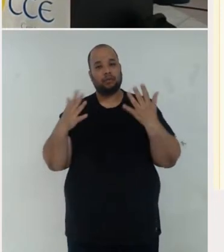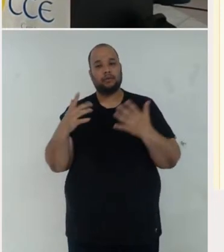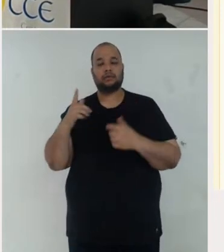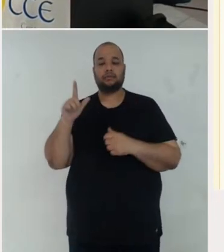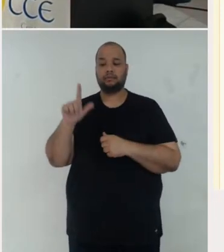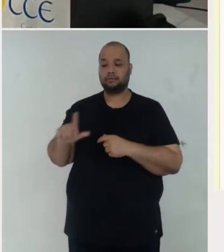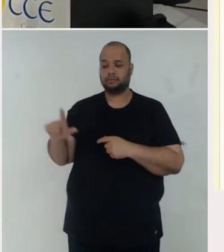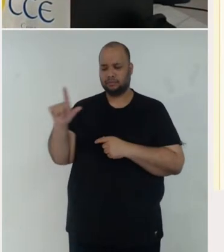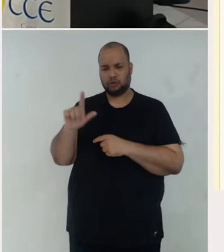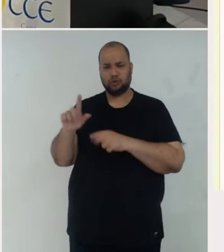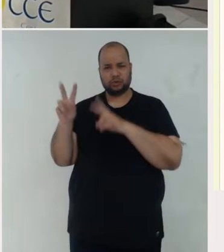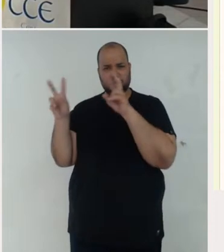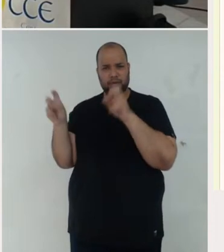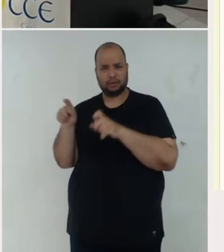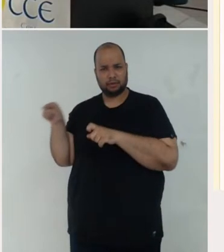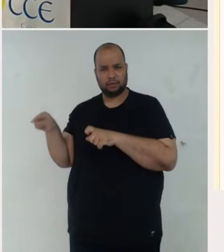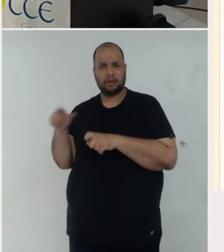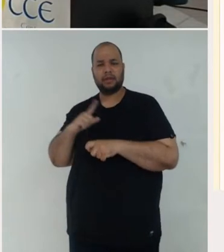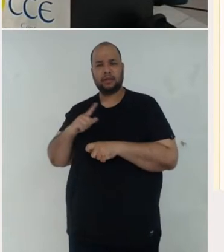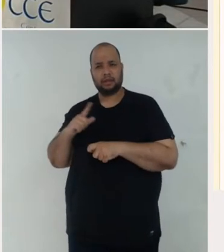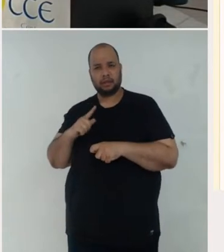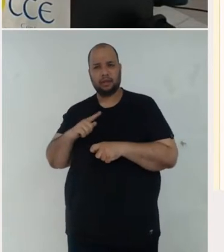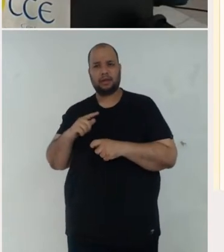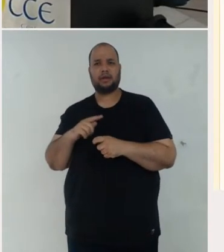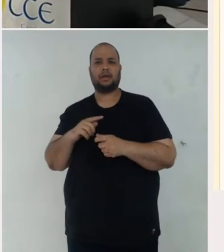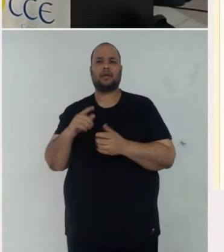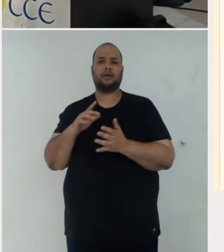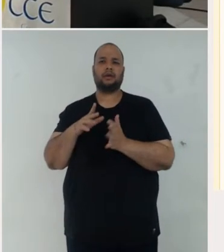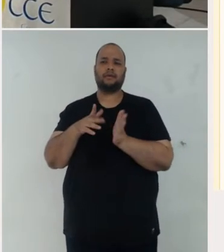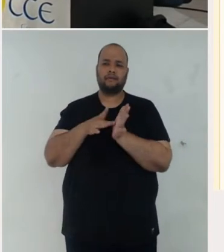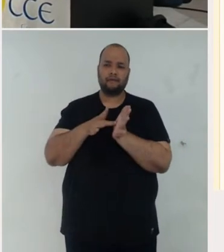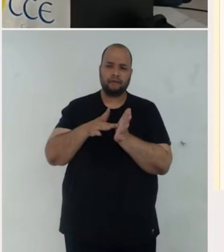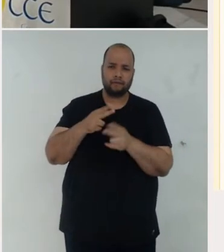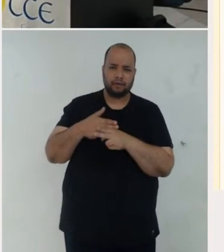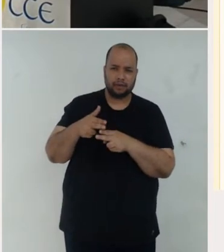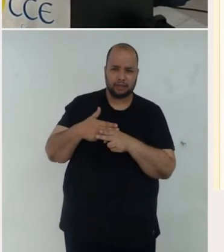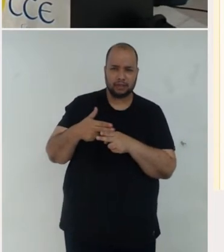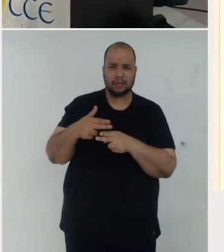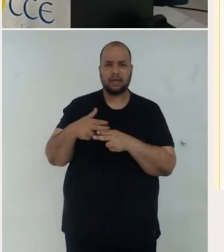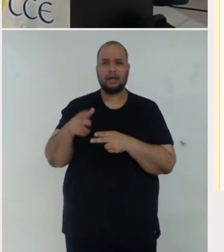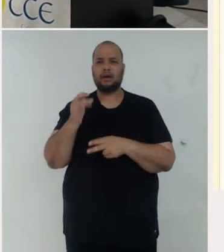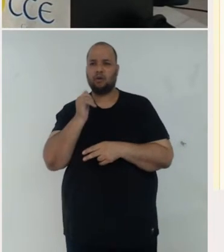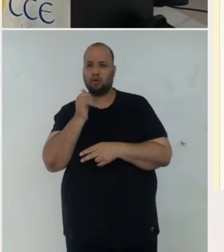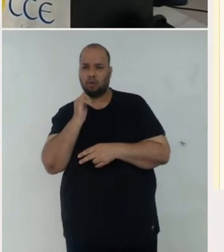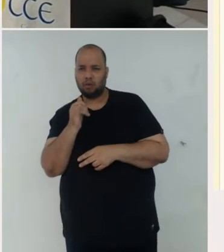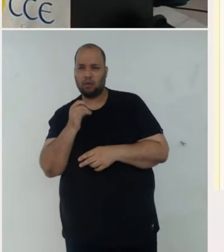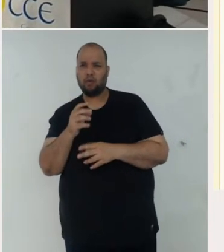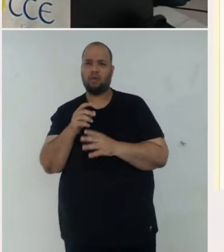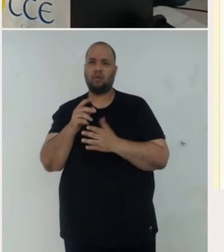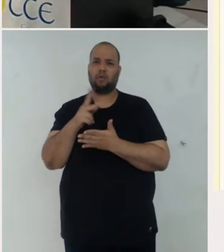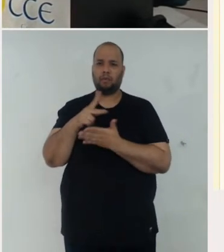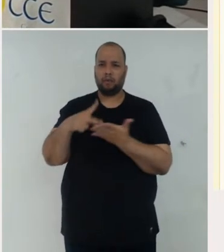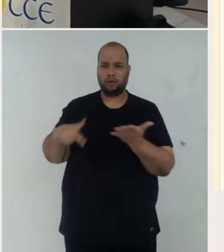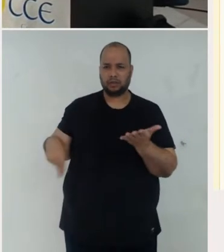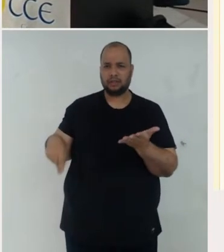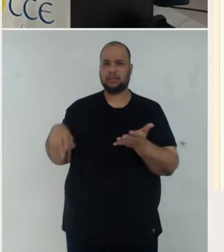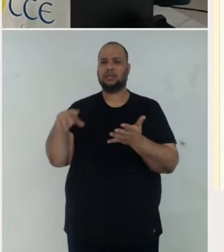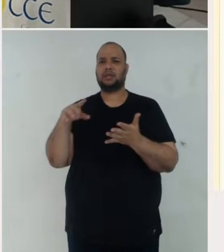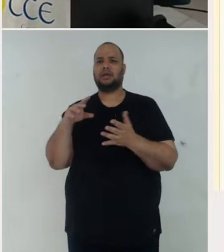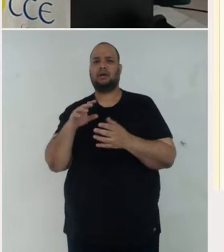tanto ficção, como contos, romances, como poesia, como